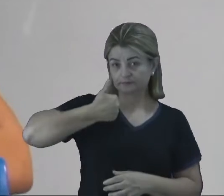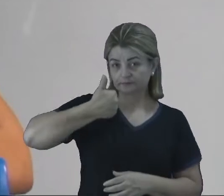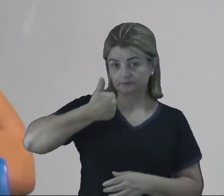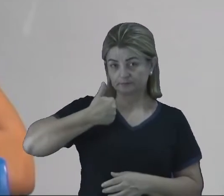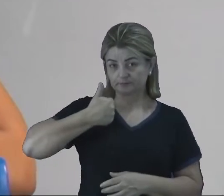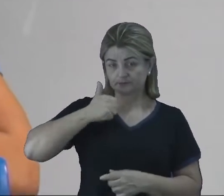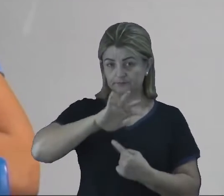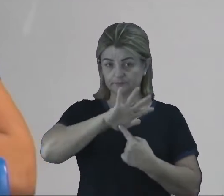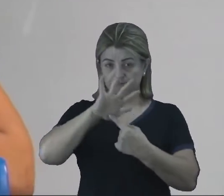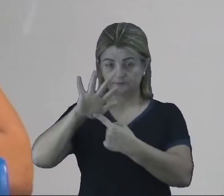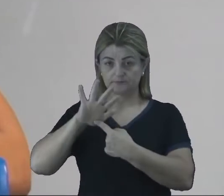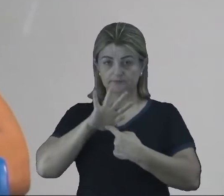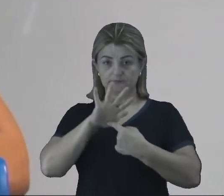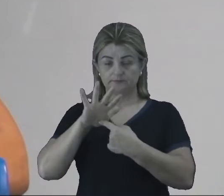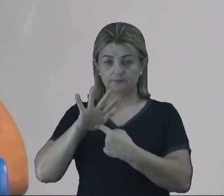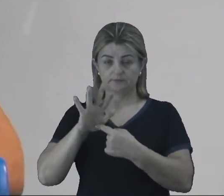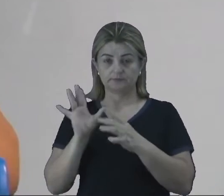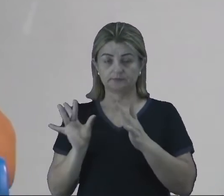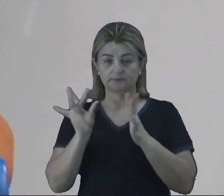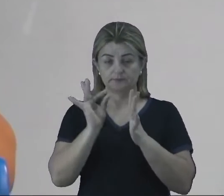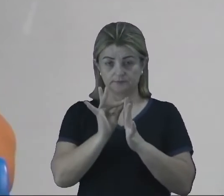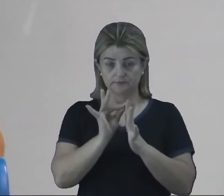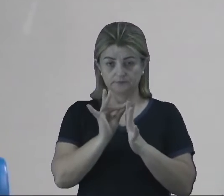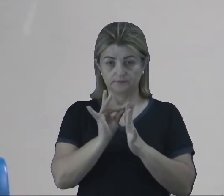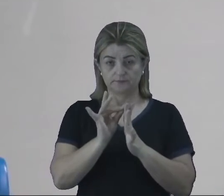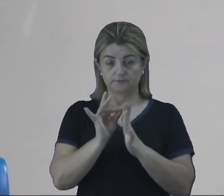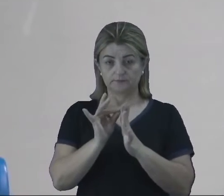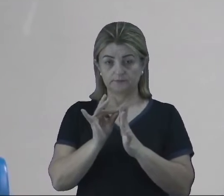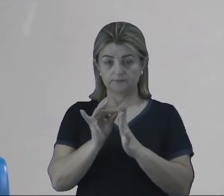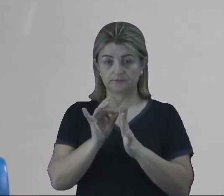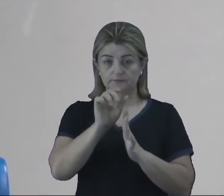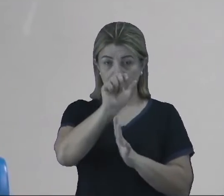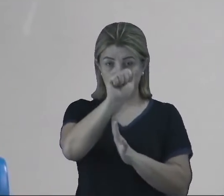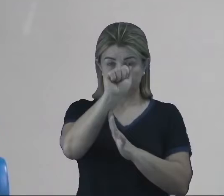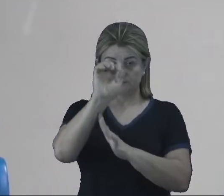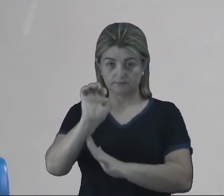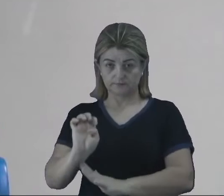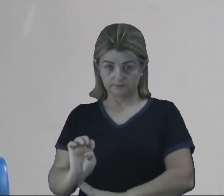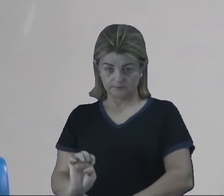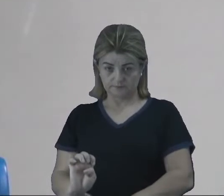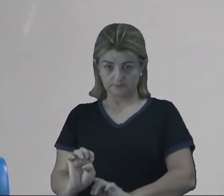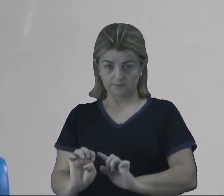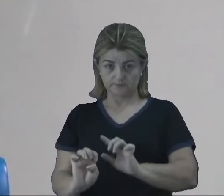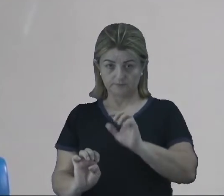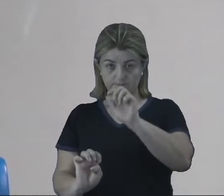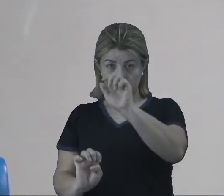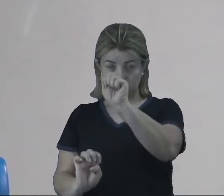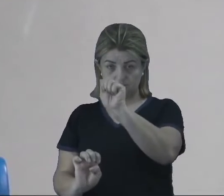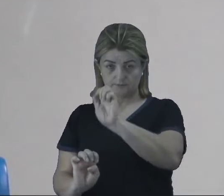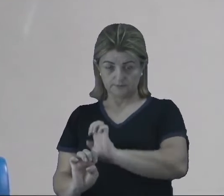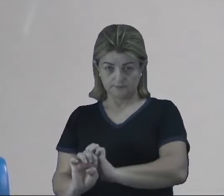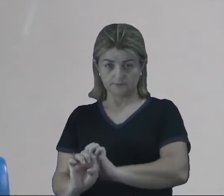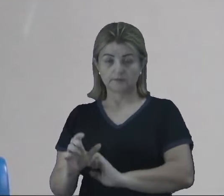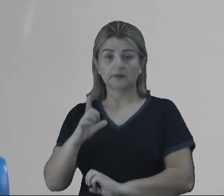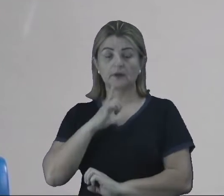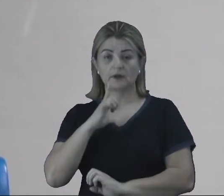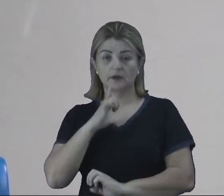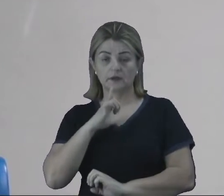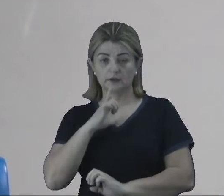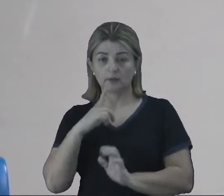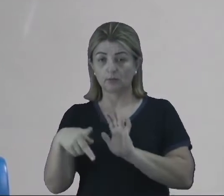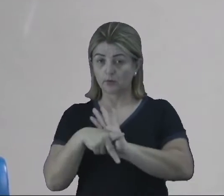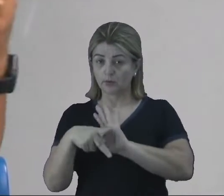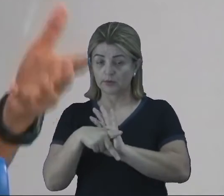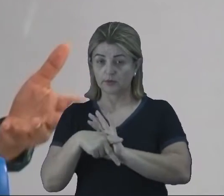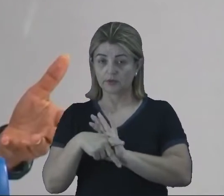revisão, pela teoria em si. Vamos começar por questões, tá bom? Para vocês perceberem como as questões são cobradas